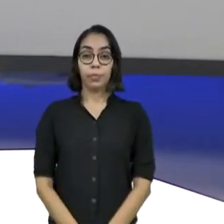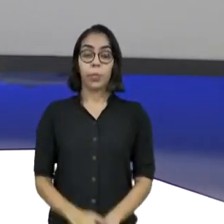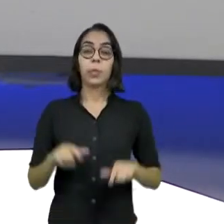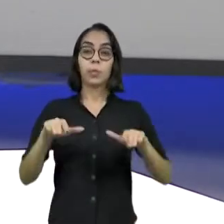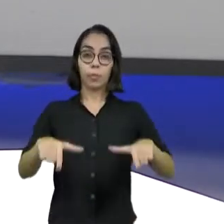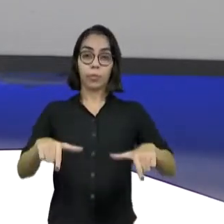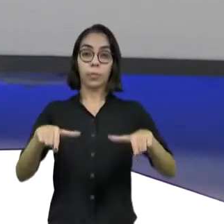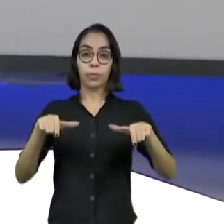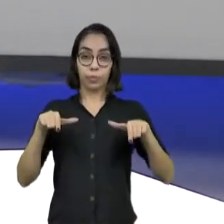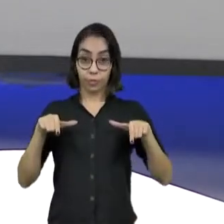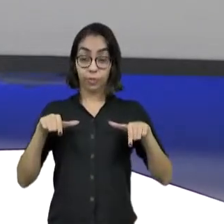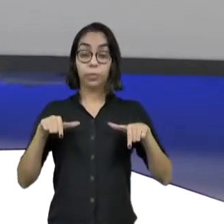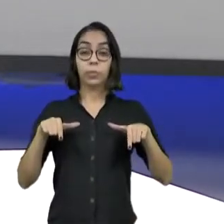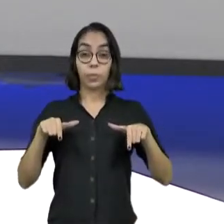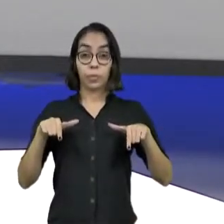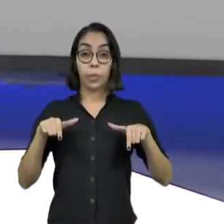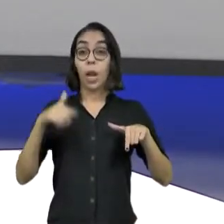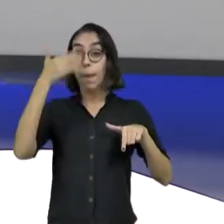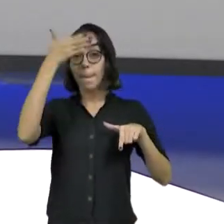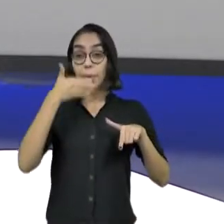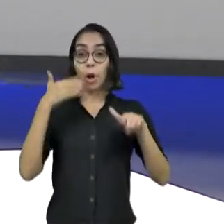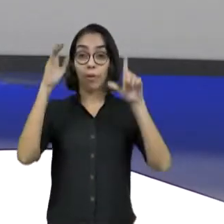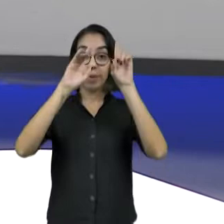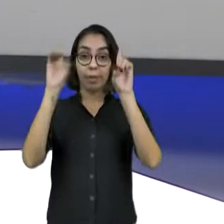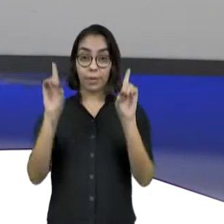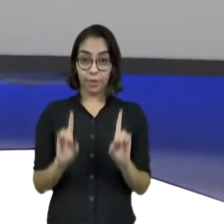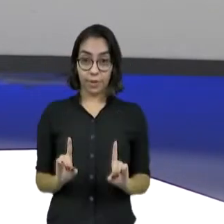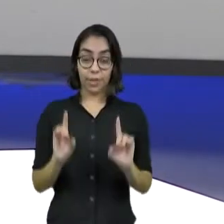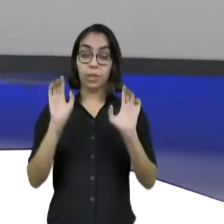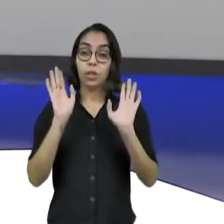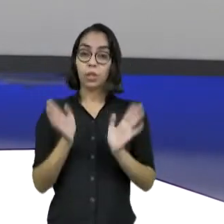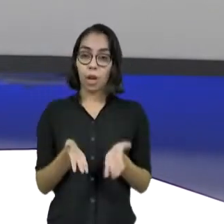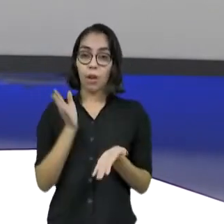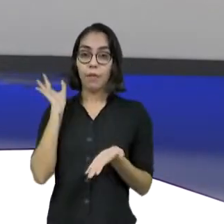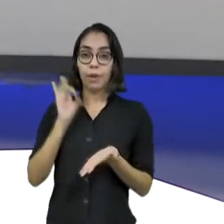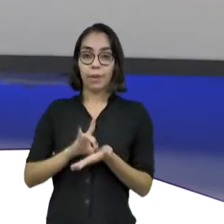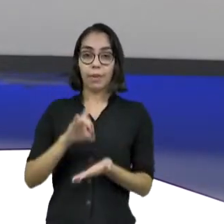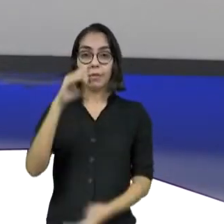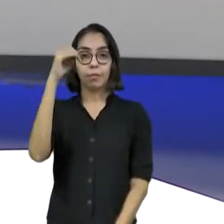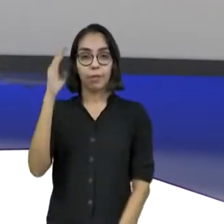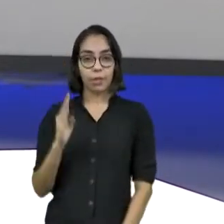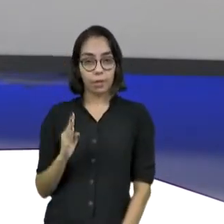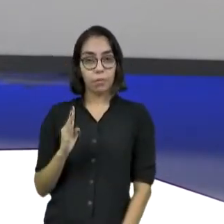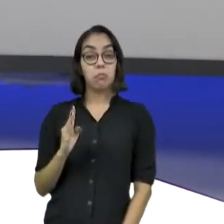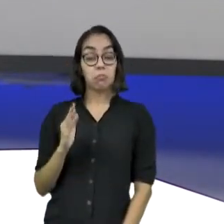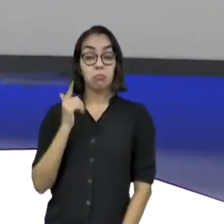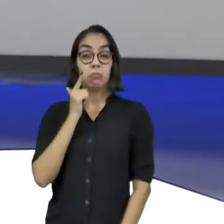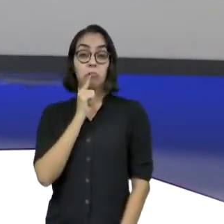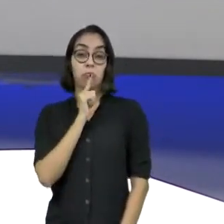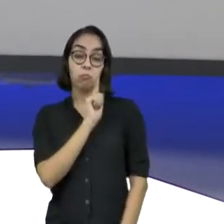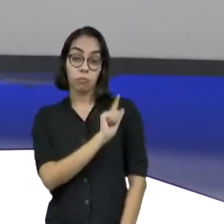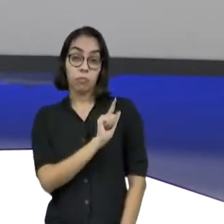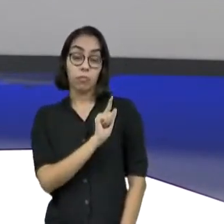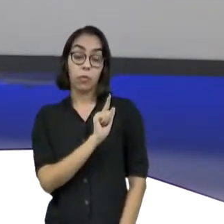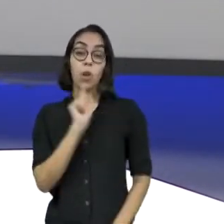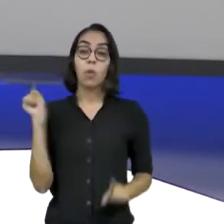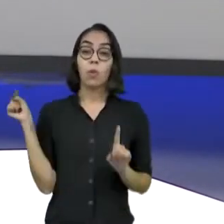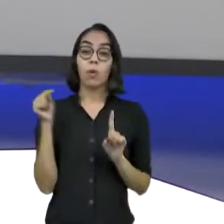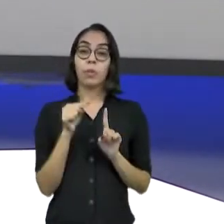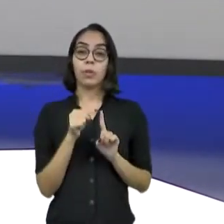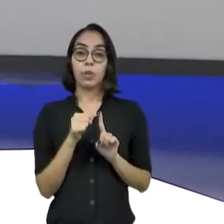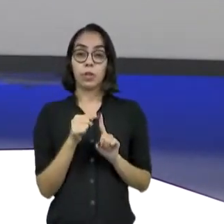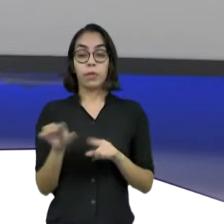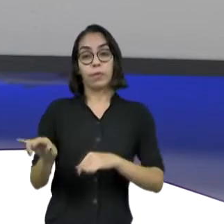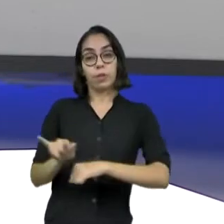certificado de comprovação para pessoas com deficiência já é uma realidade no Brasil. O objetivo do novo recurso é